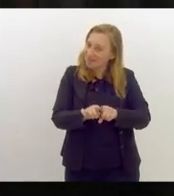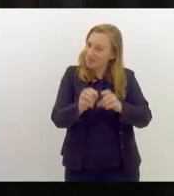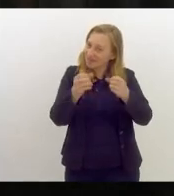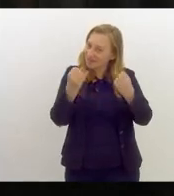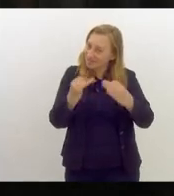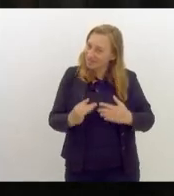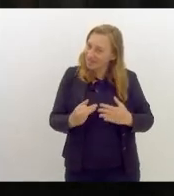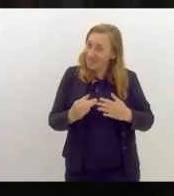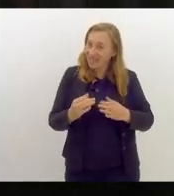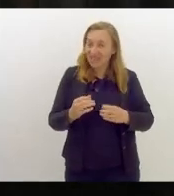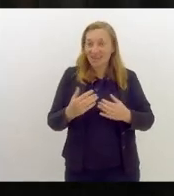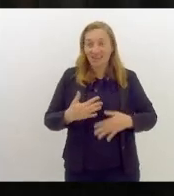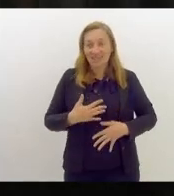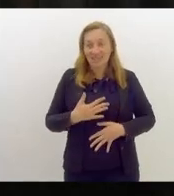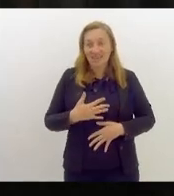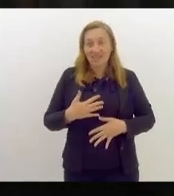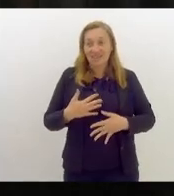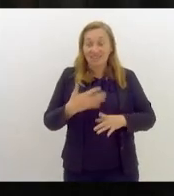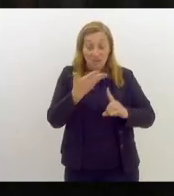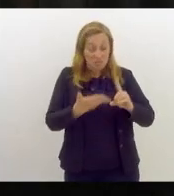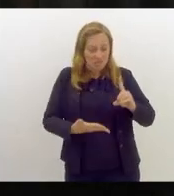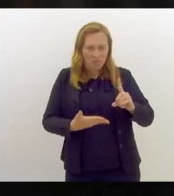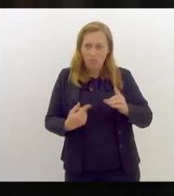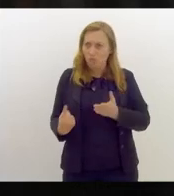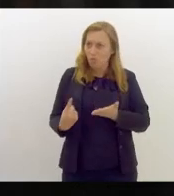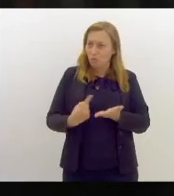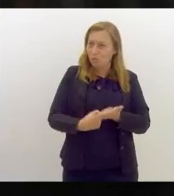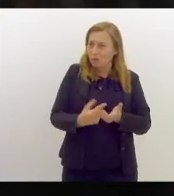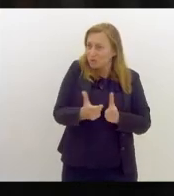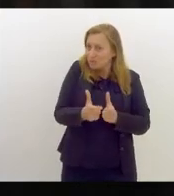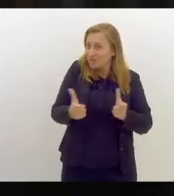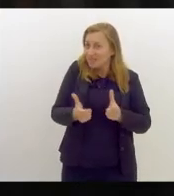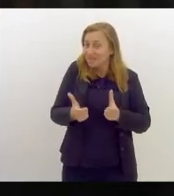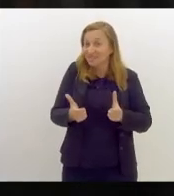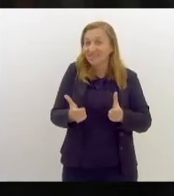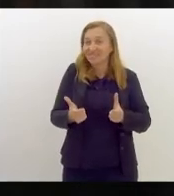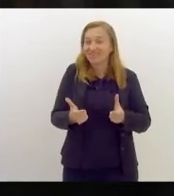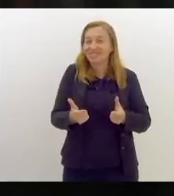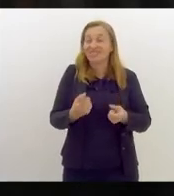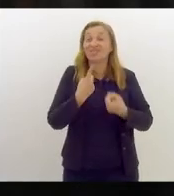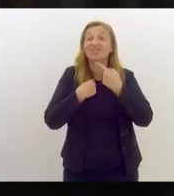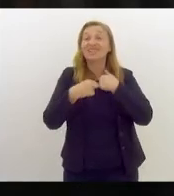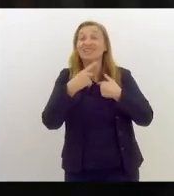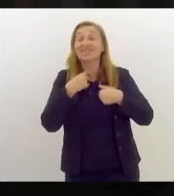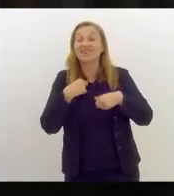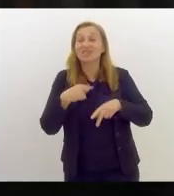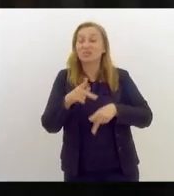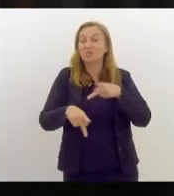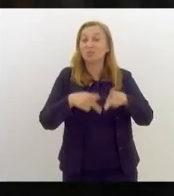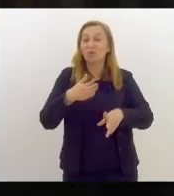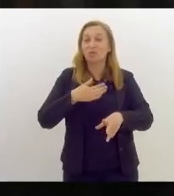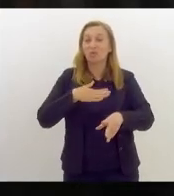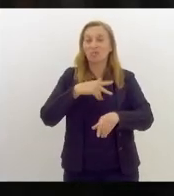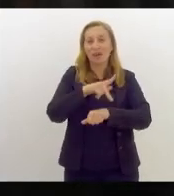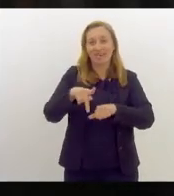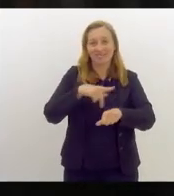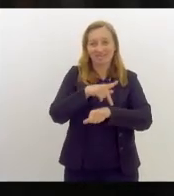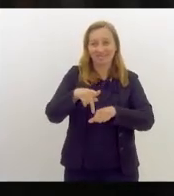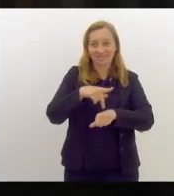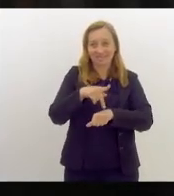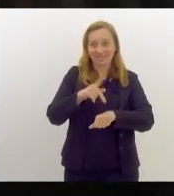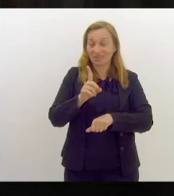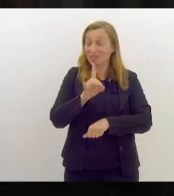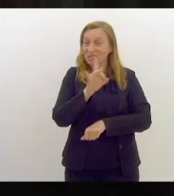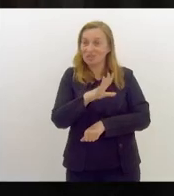é a sua homenagem me impõe maior compromisso com os anseios do povo do meu país Então